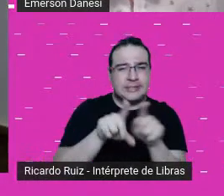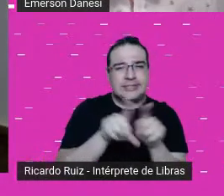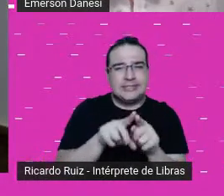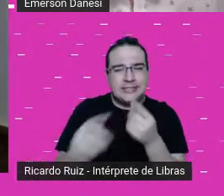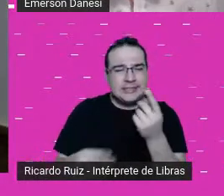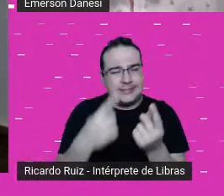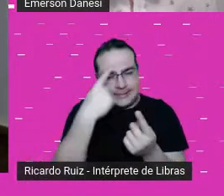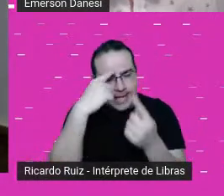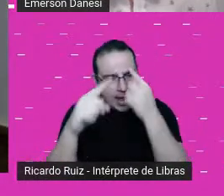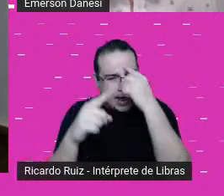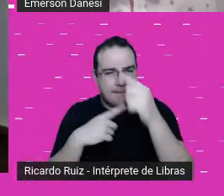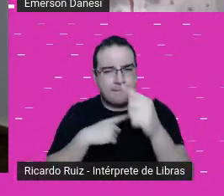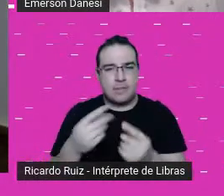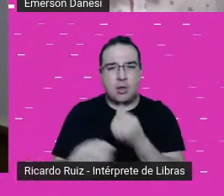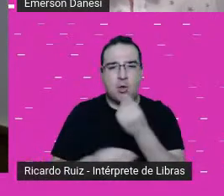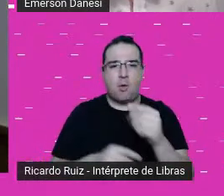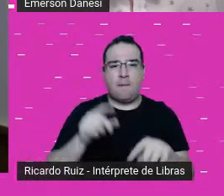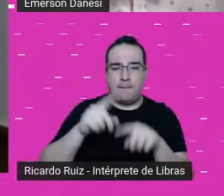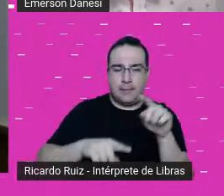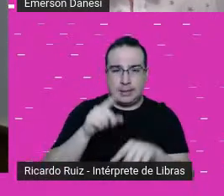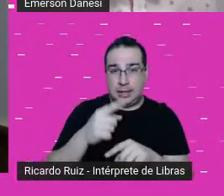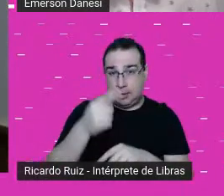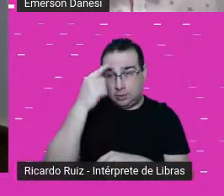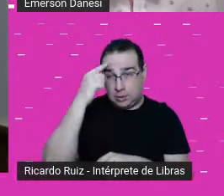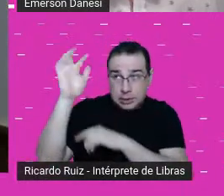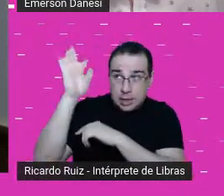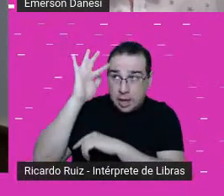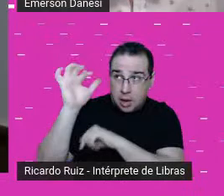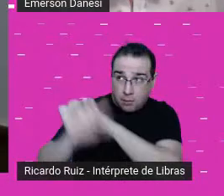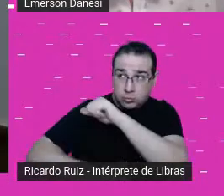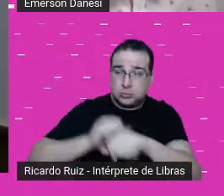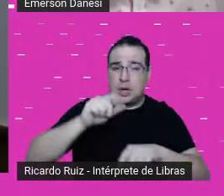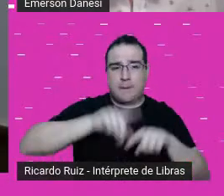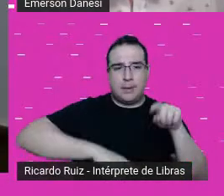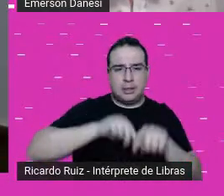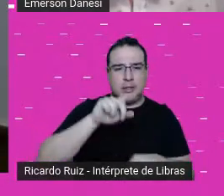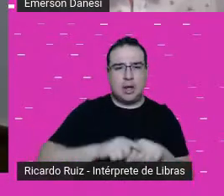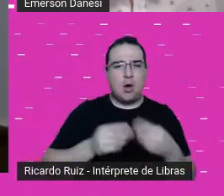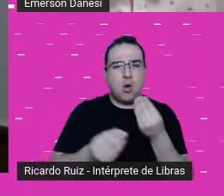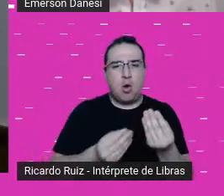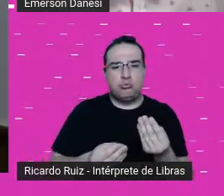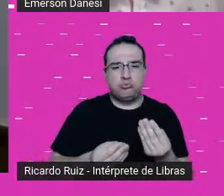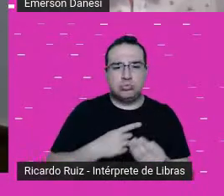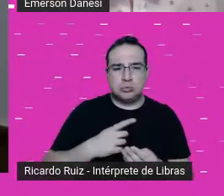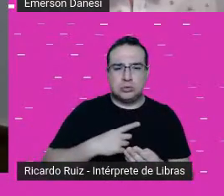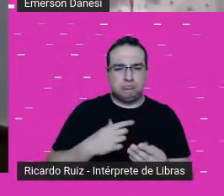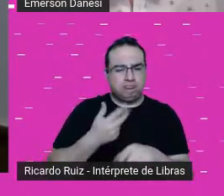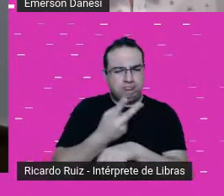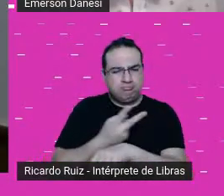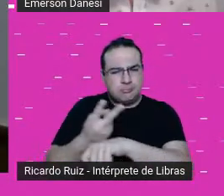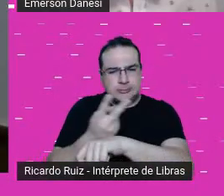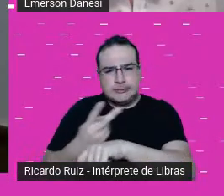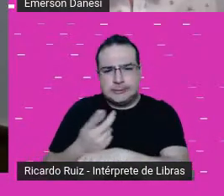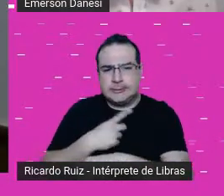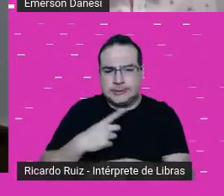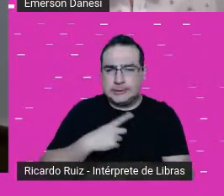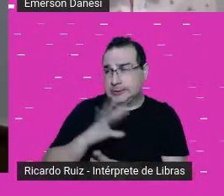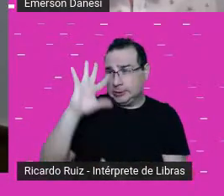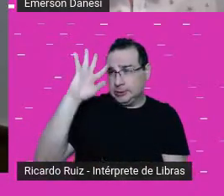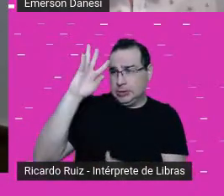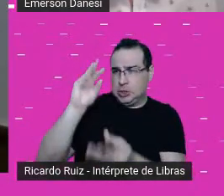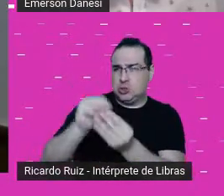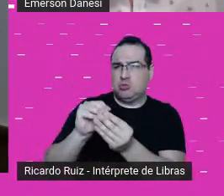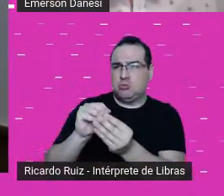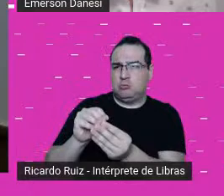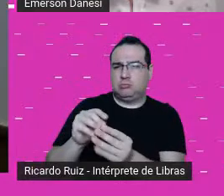ideia de uma materialização de um pensamento, e para isso, como ele estava sempre muito atrás de uma síntese, de uma coisa